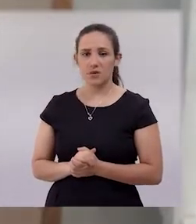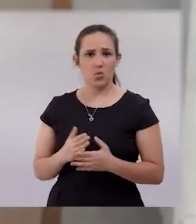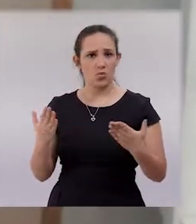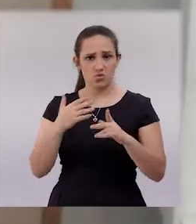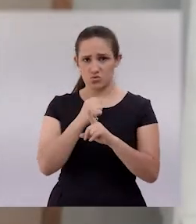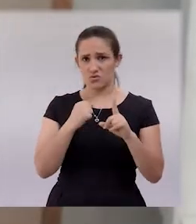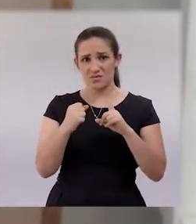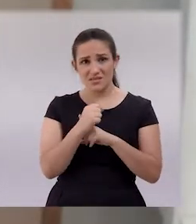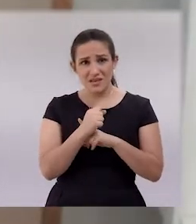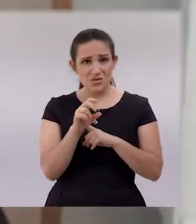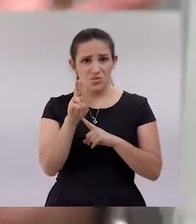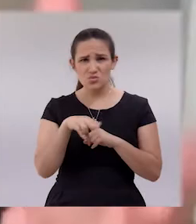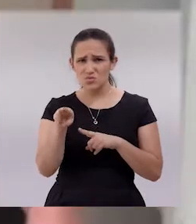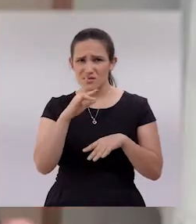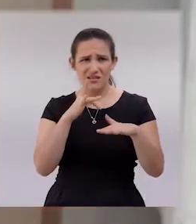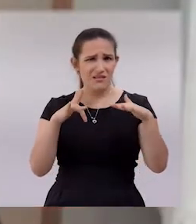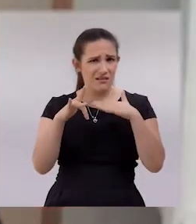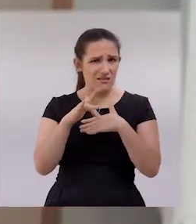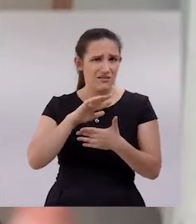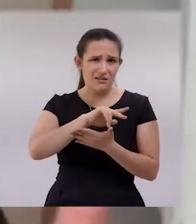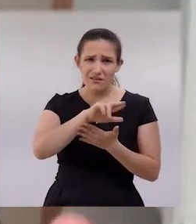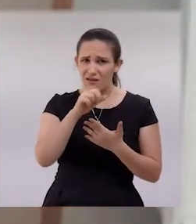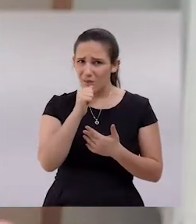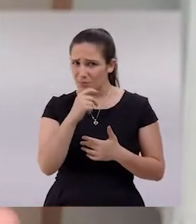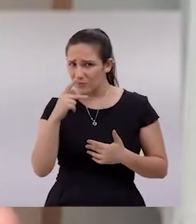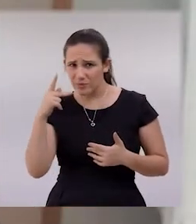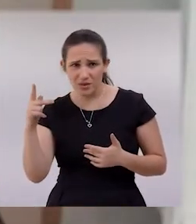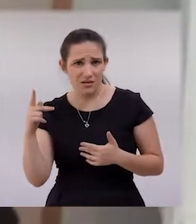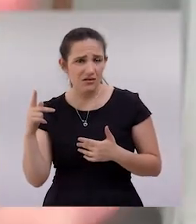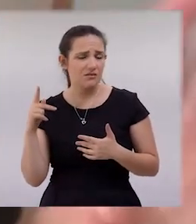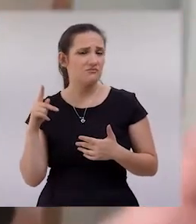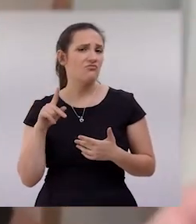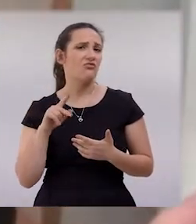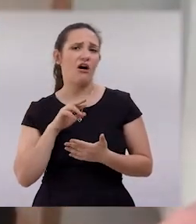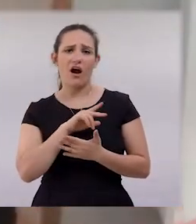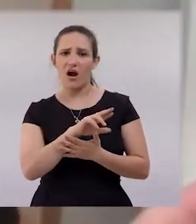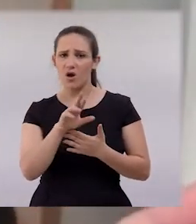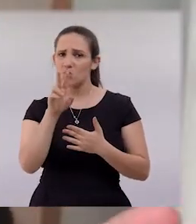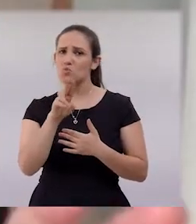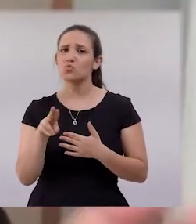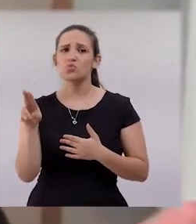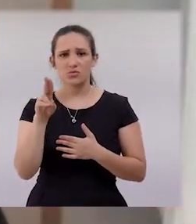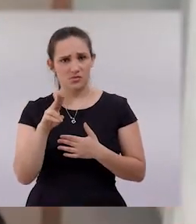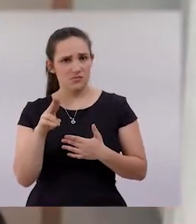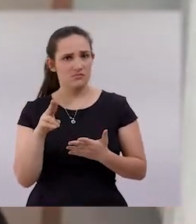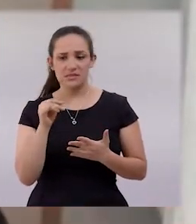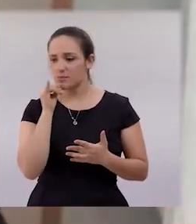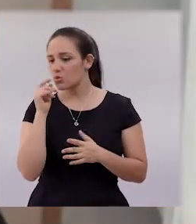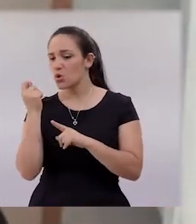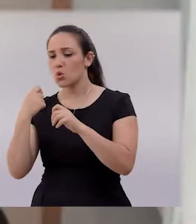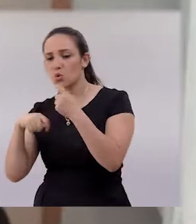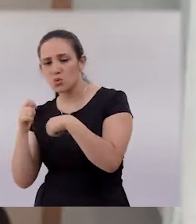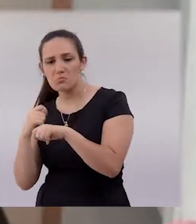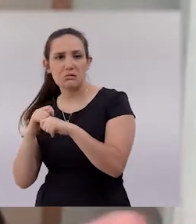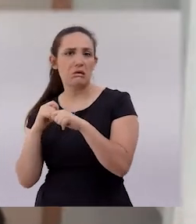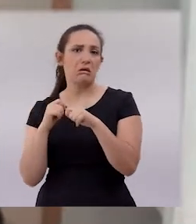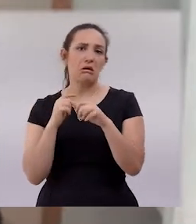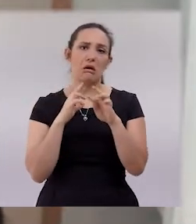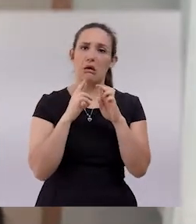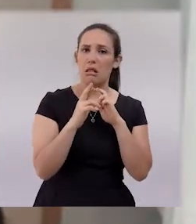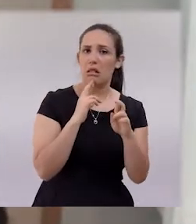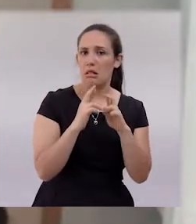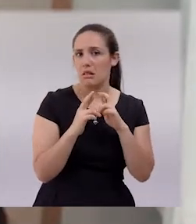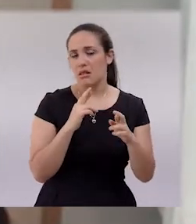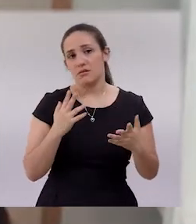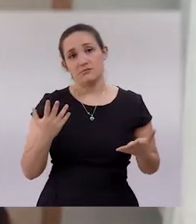da sociedade com diversos outros aplicativos de diversos setores diferentes da economia,